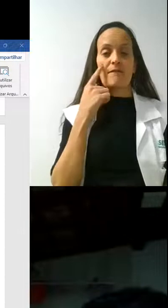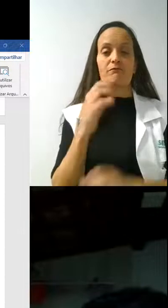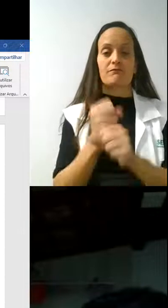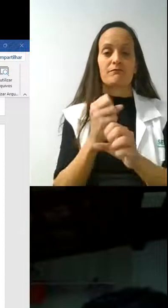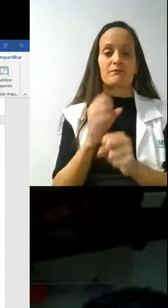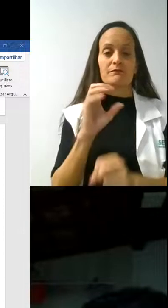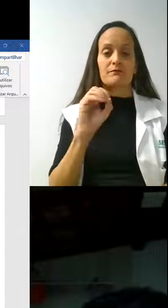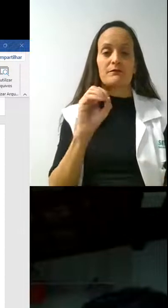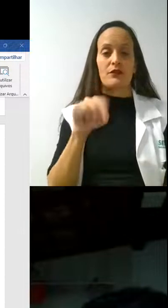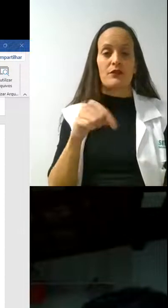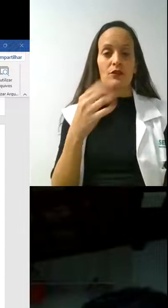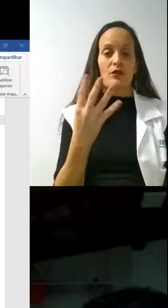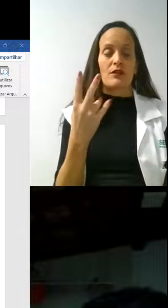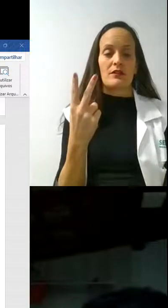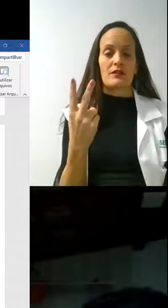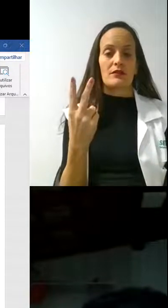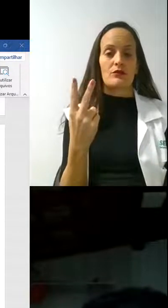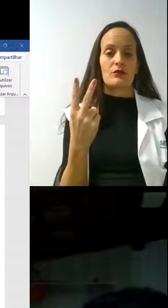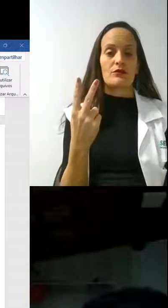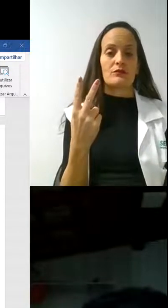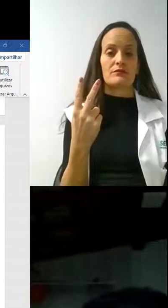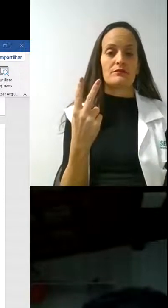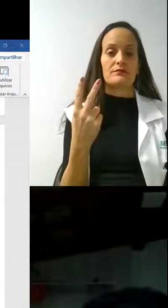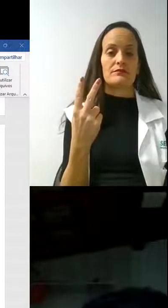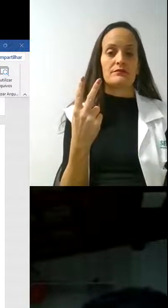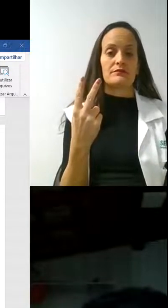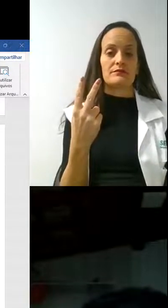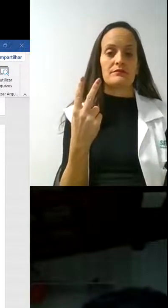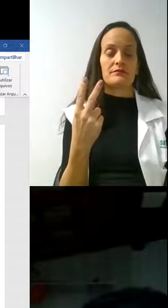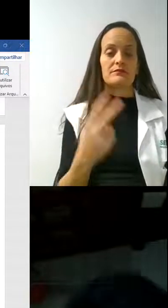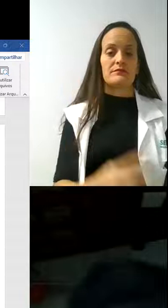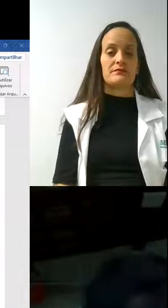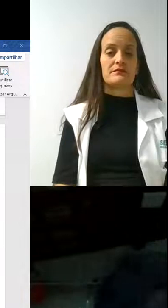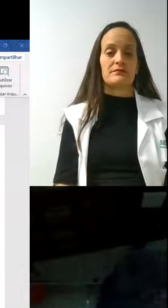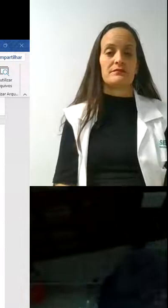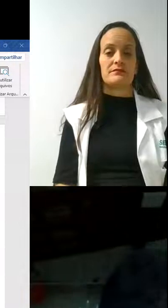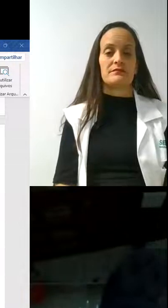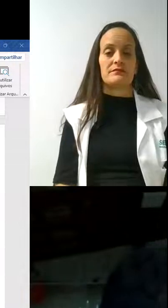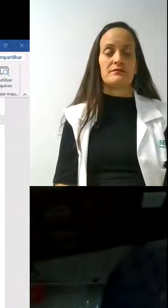0,42. Na verdade, 0,042.